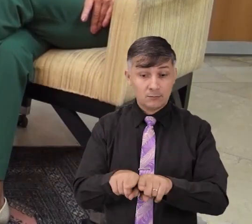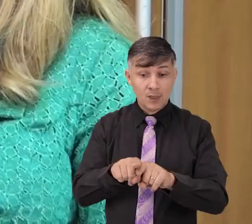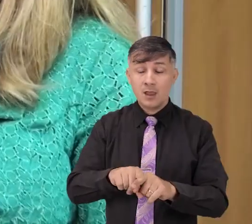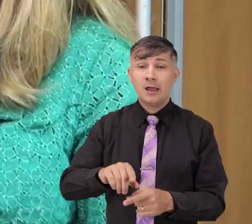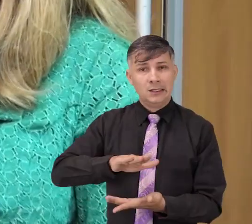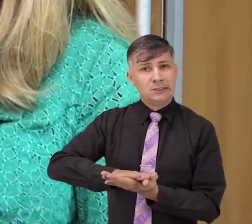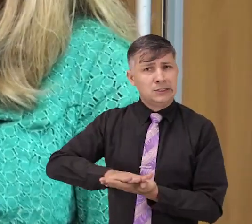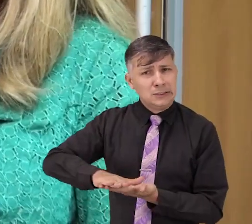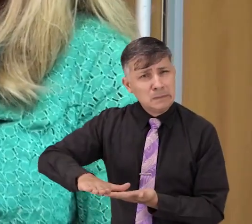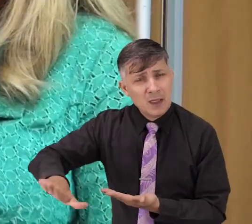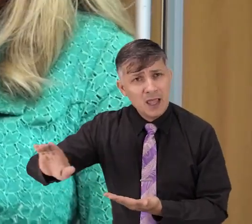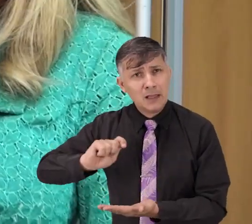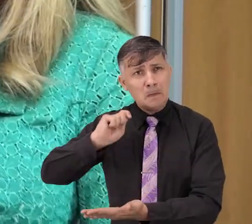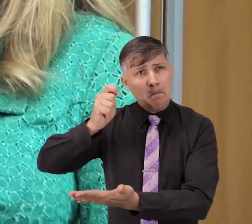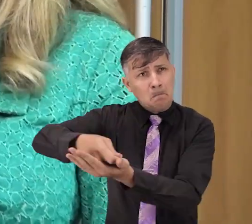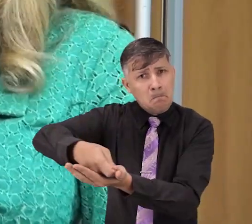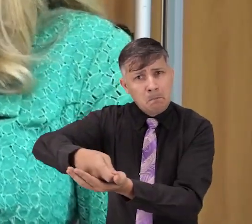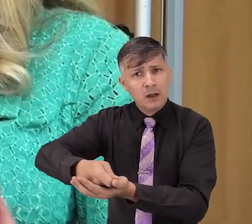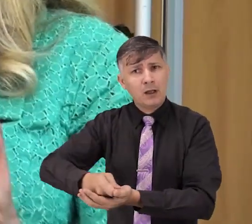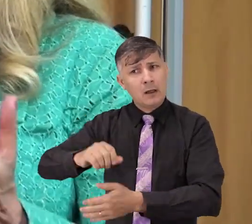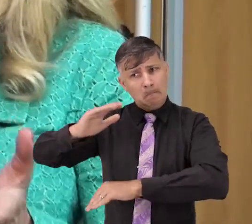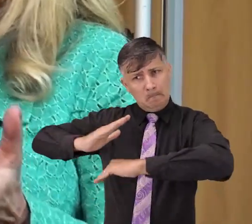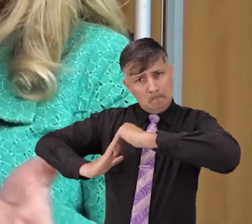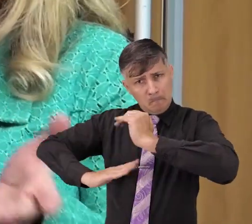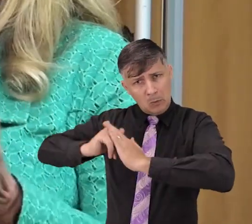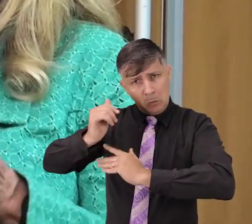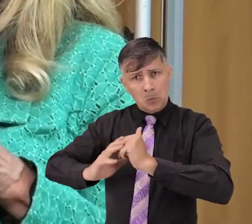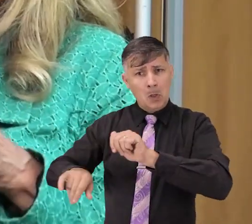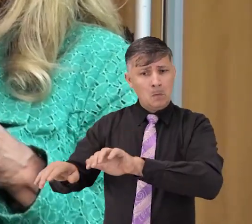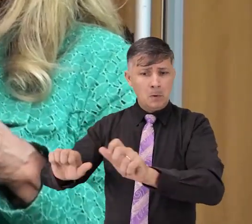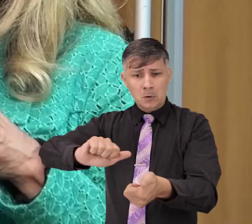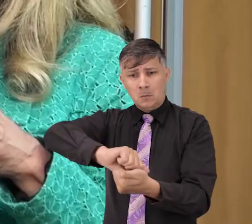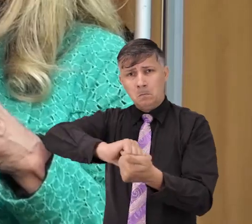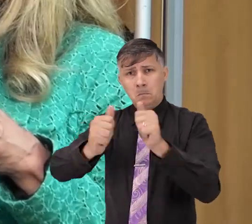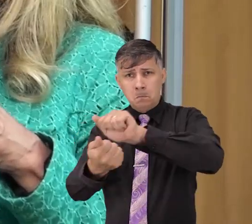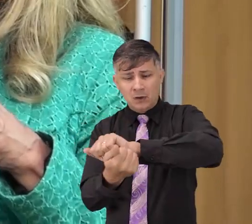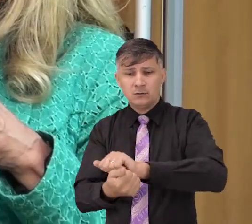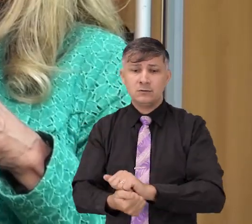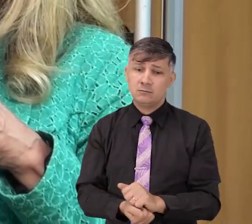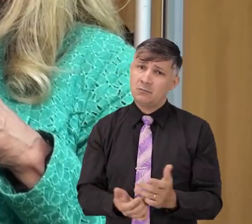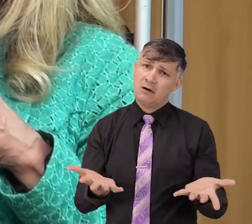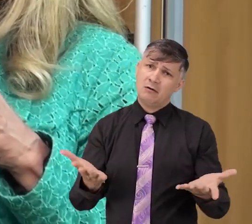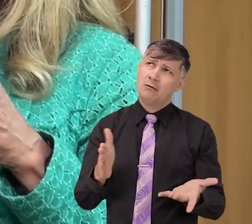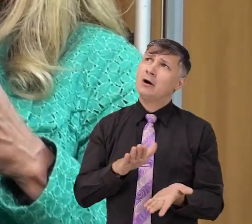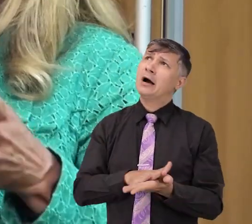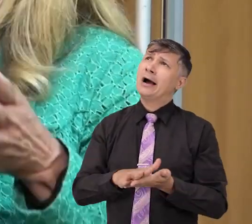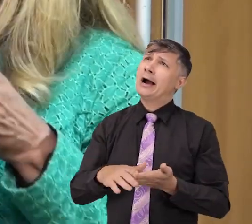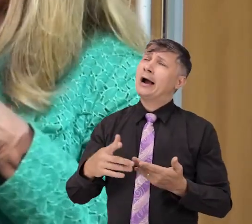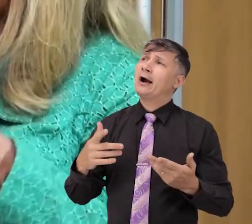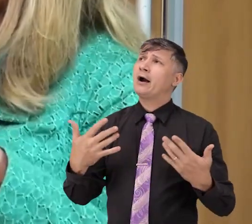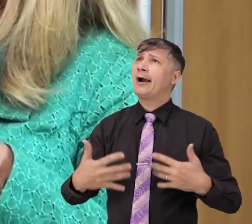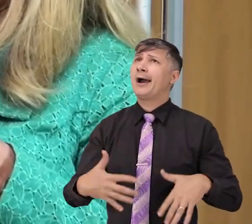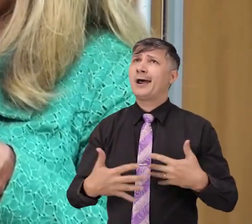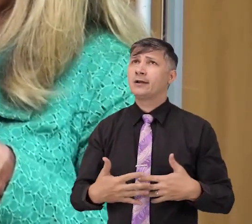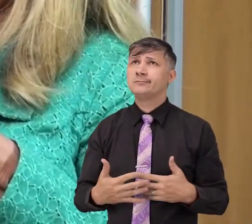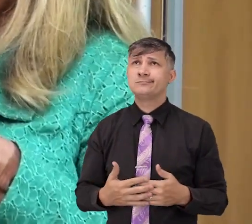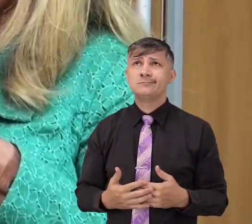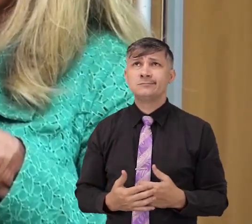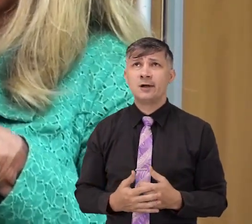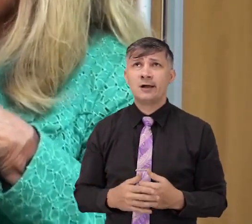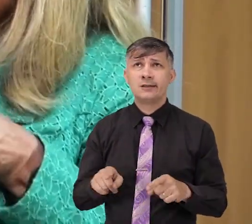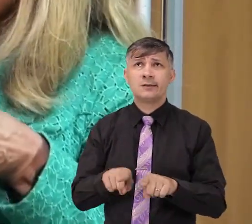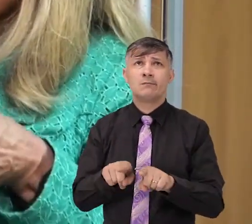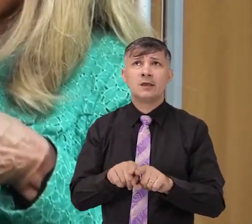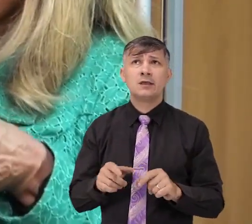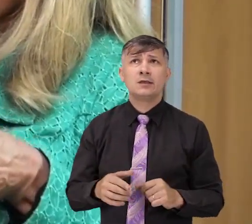o ônus de... não vou dizer que é o ônus processual, mas os ônus que advém, né,